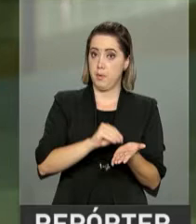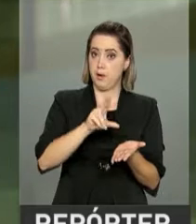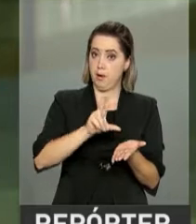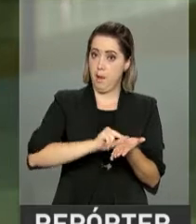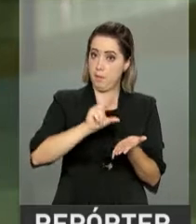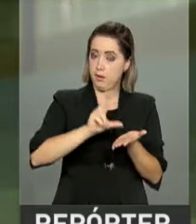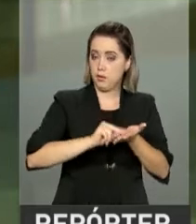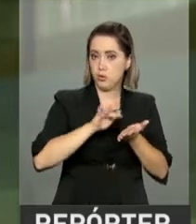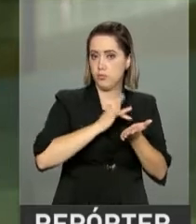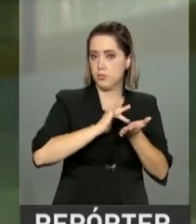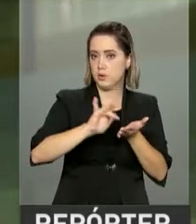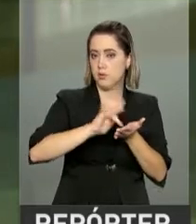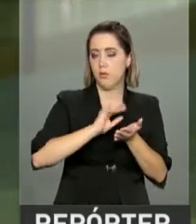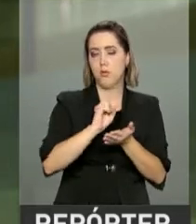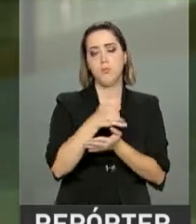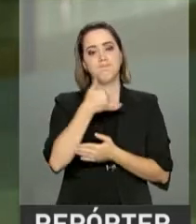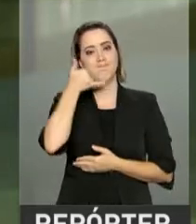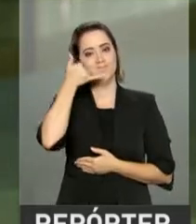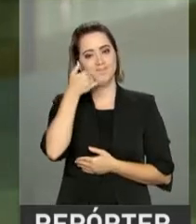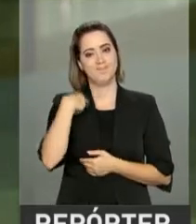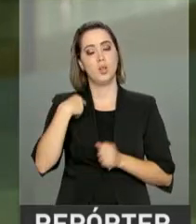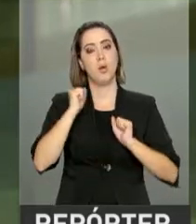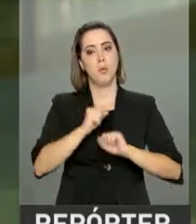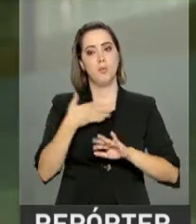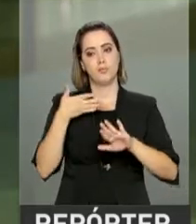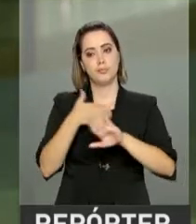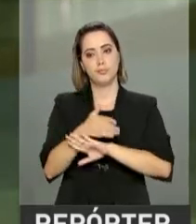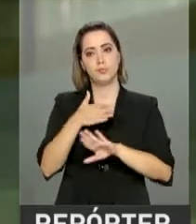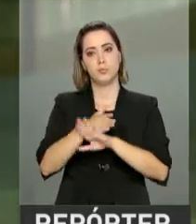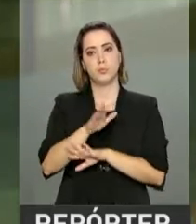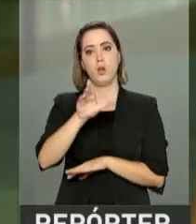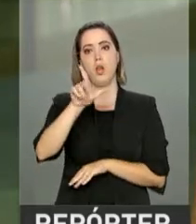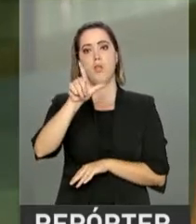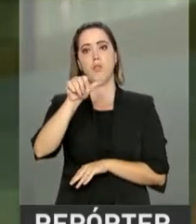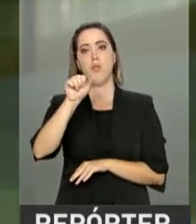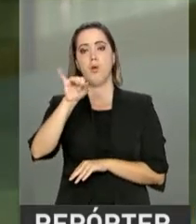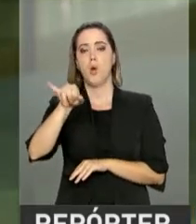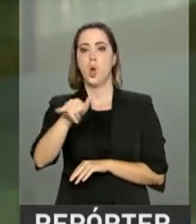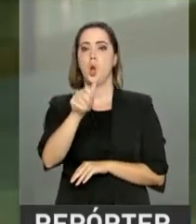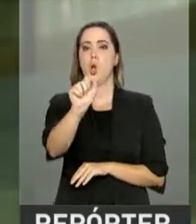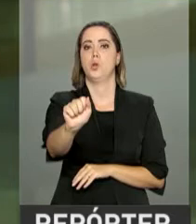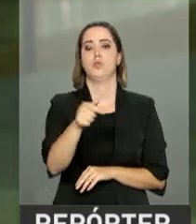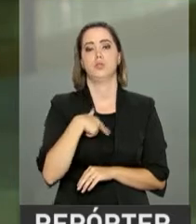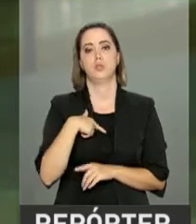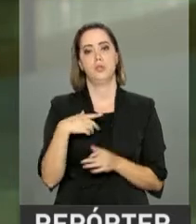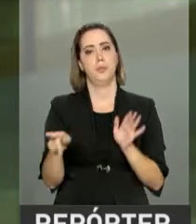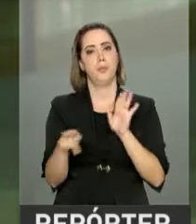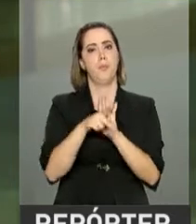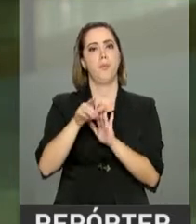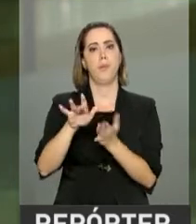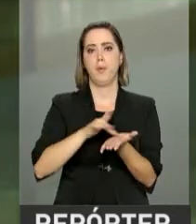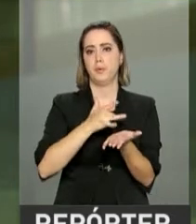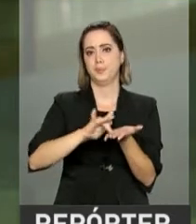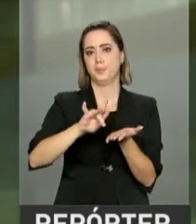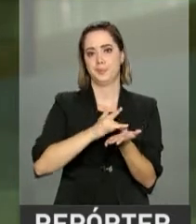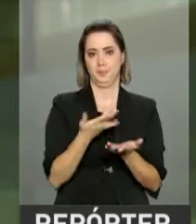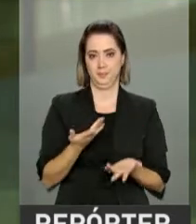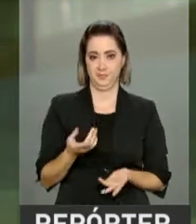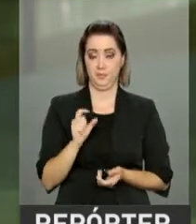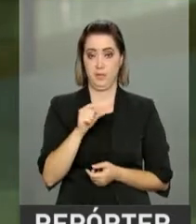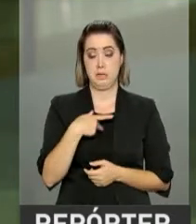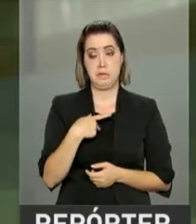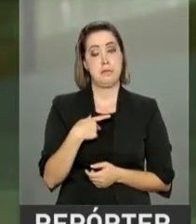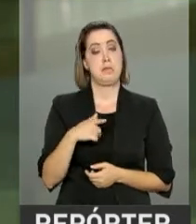smartphones o contribuinte deve procurar as lojas dos sistemas android e aí o s a multa para quem não entregar